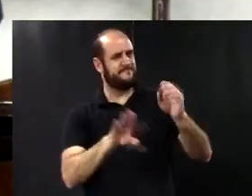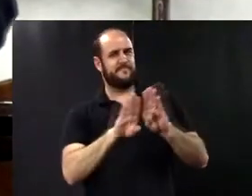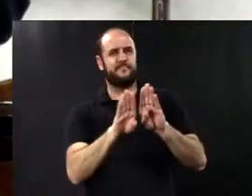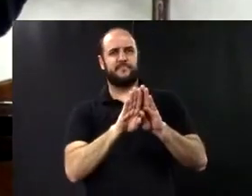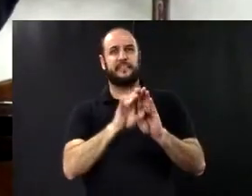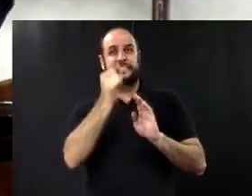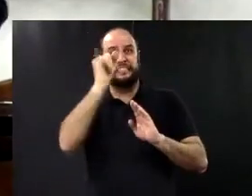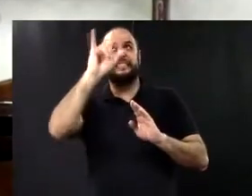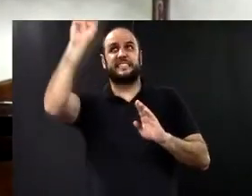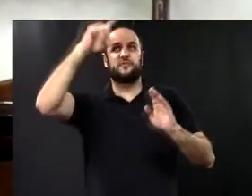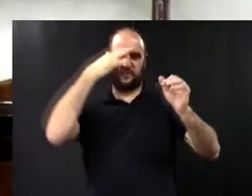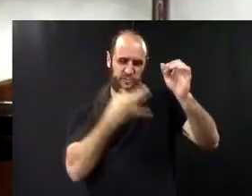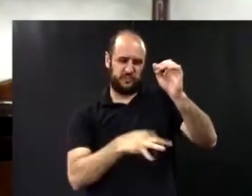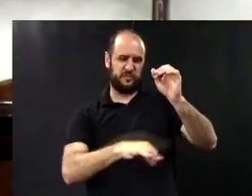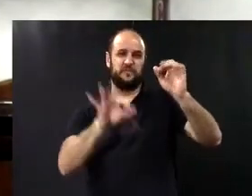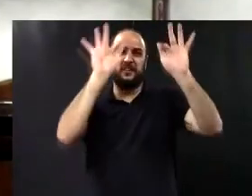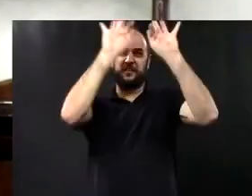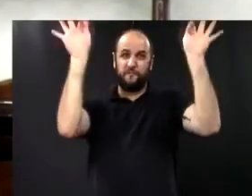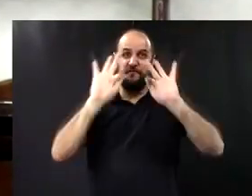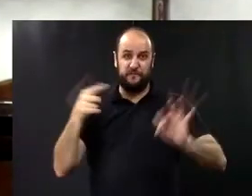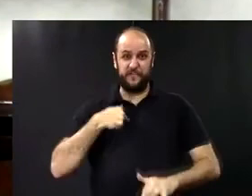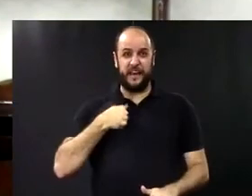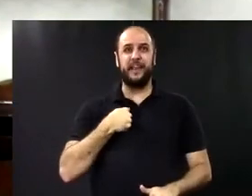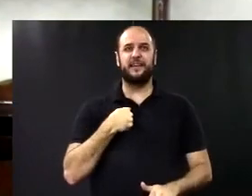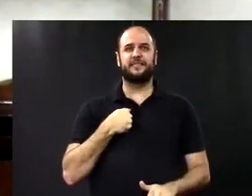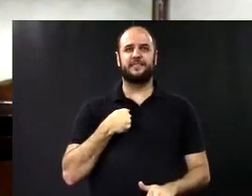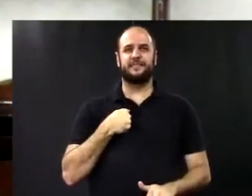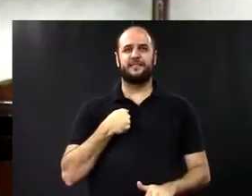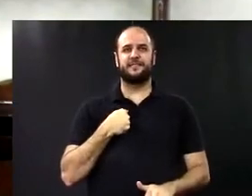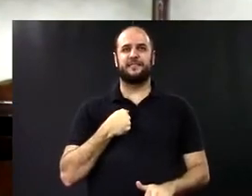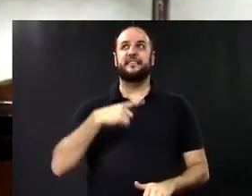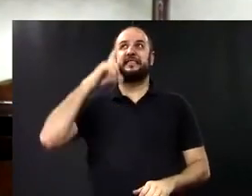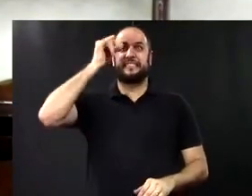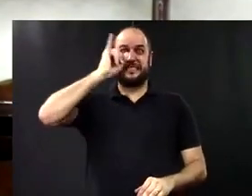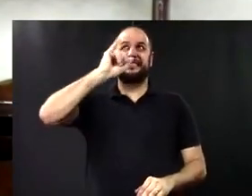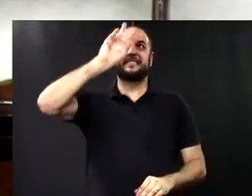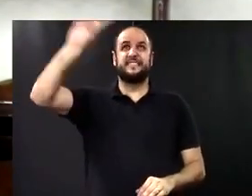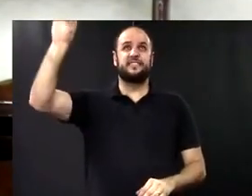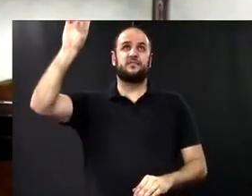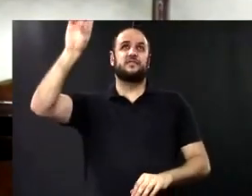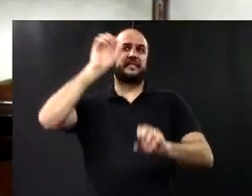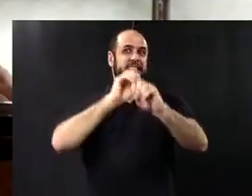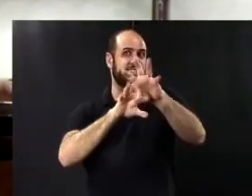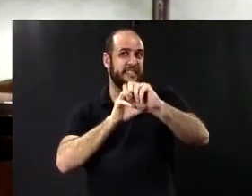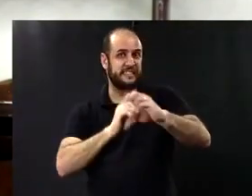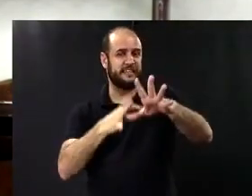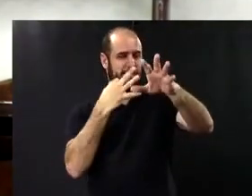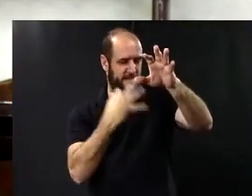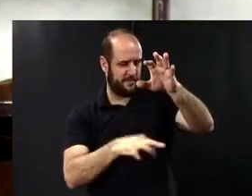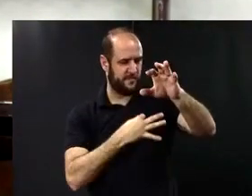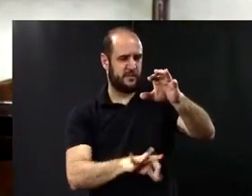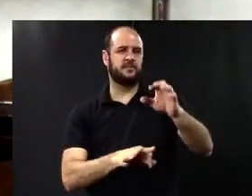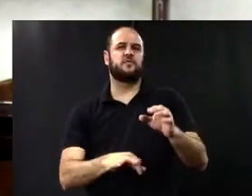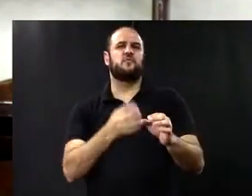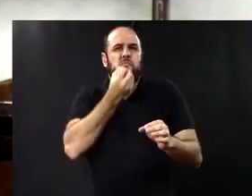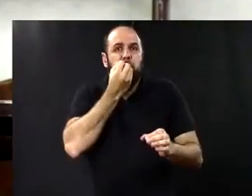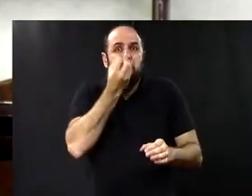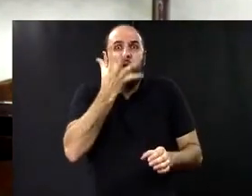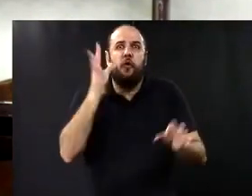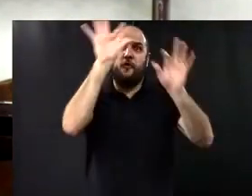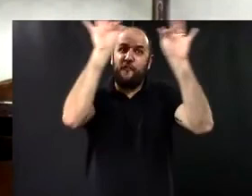homem que é disciplinado pelo Senhor, que é repreendido pelo Senhor, que aprende através disso.